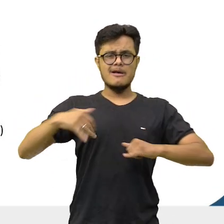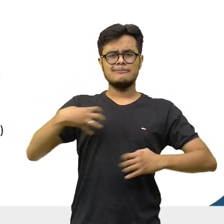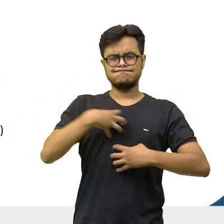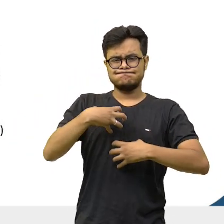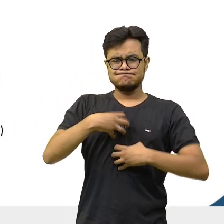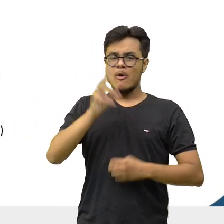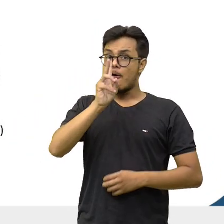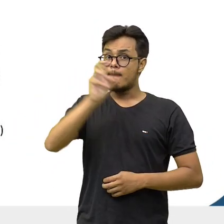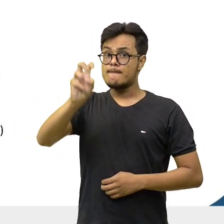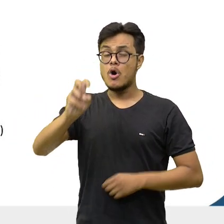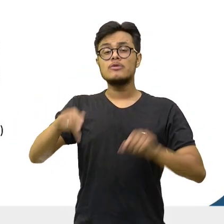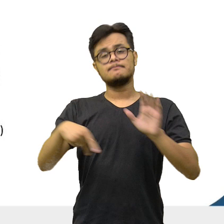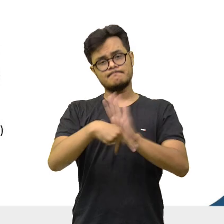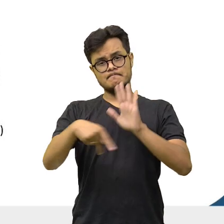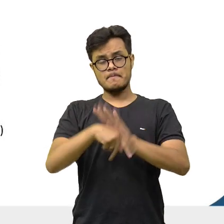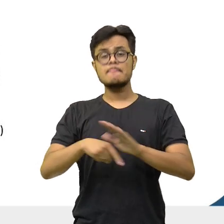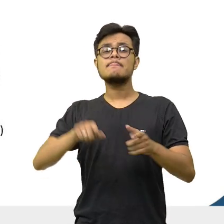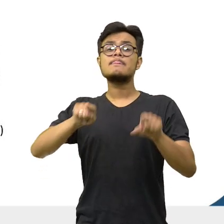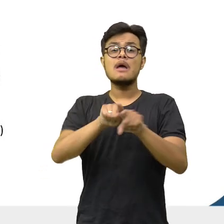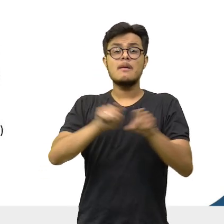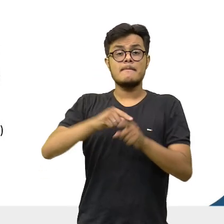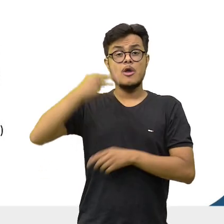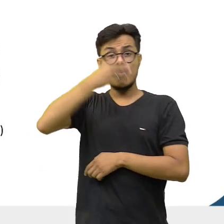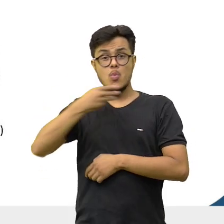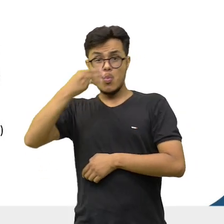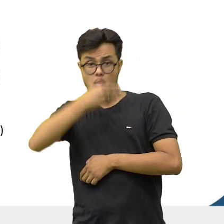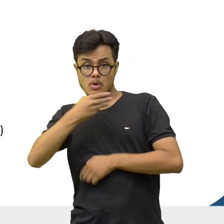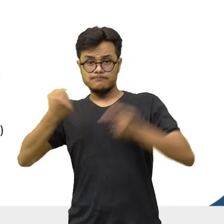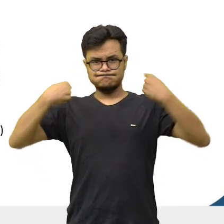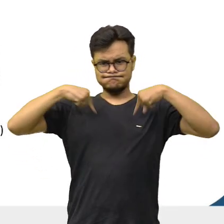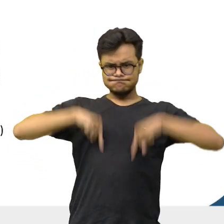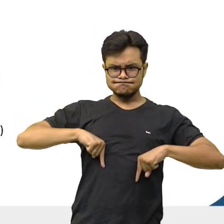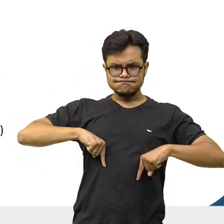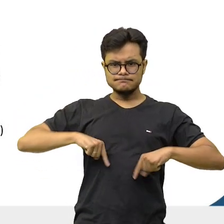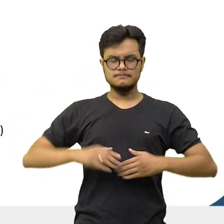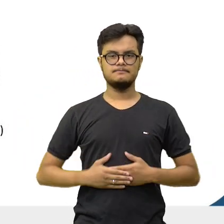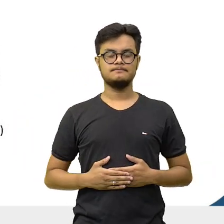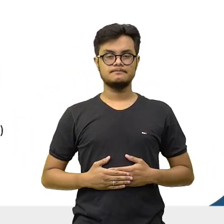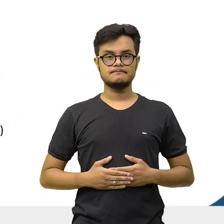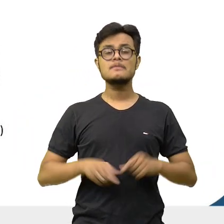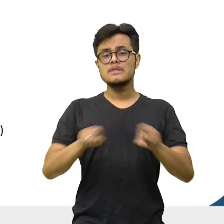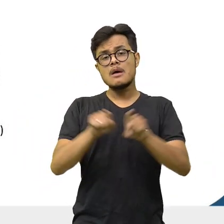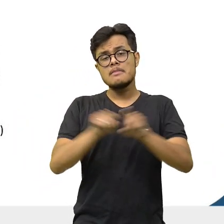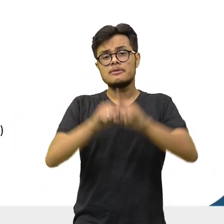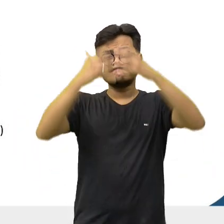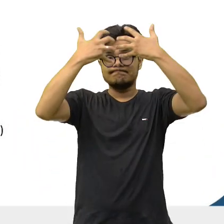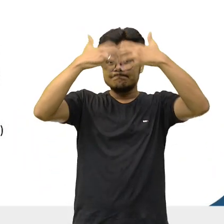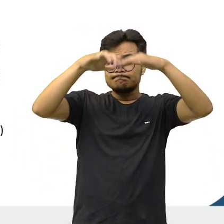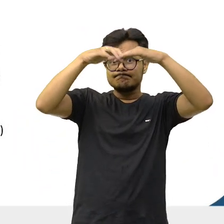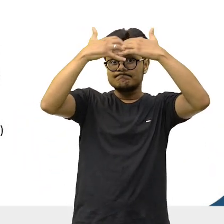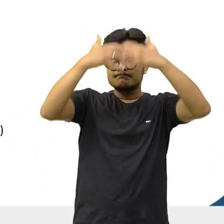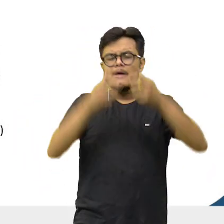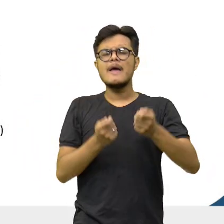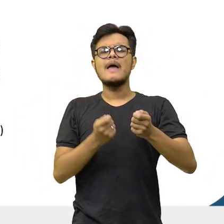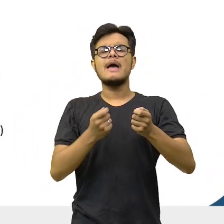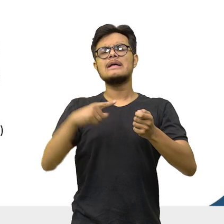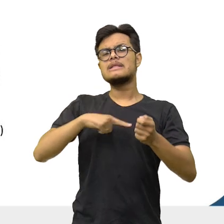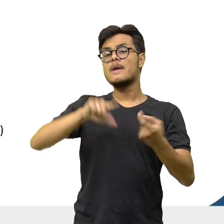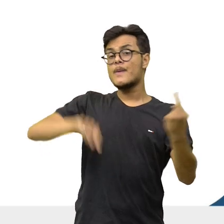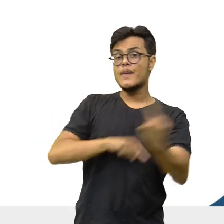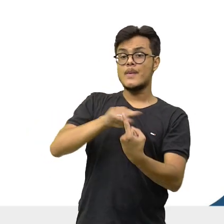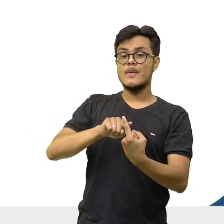e o metabolismo de glicose, além de interferirem em áreas do cérebro que controlam